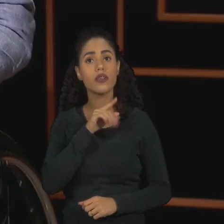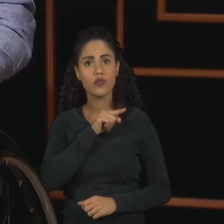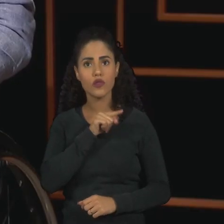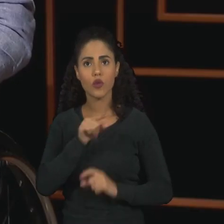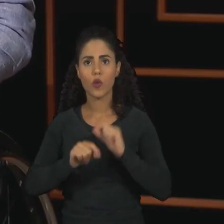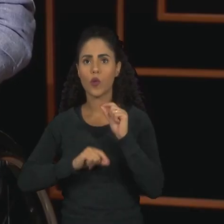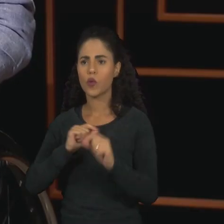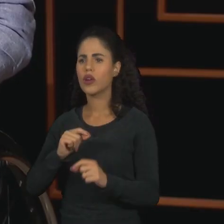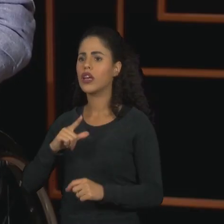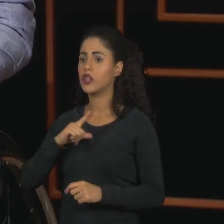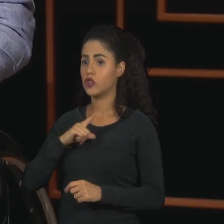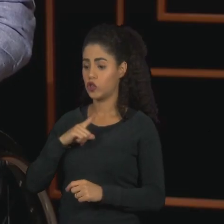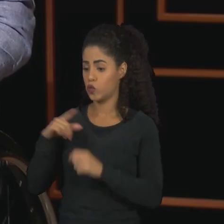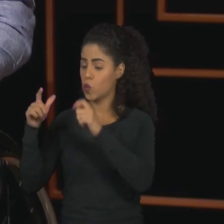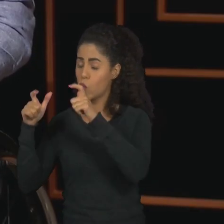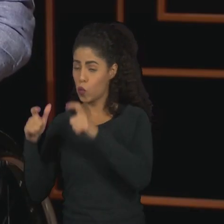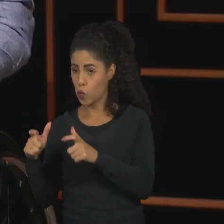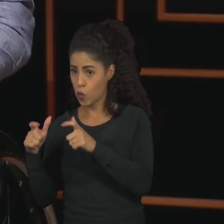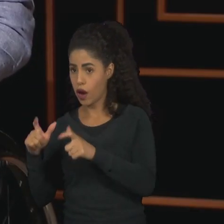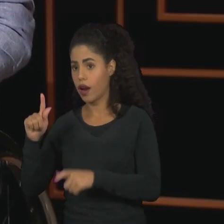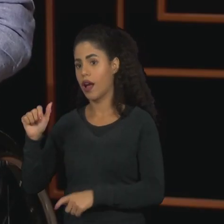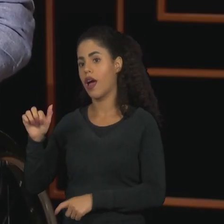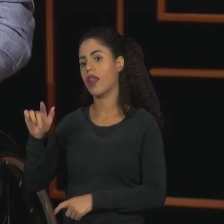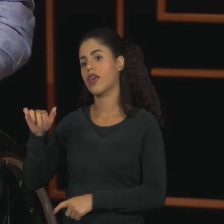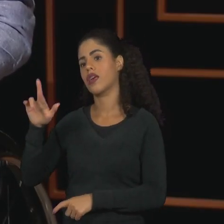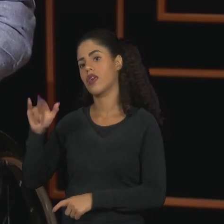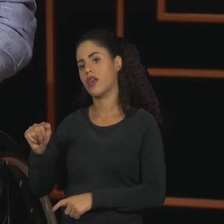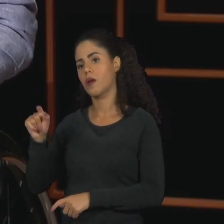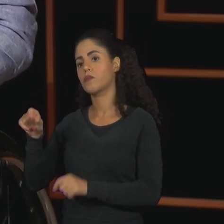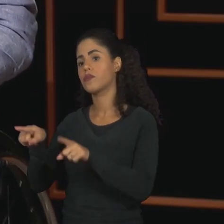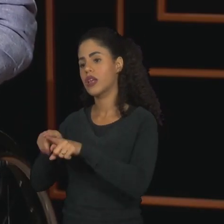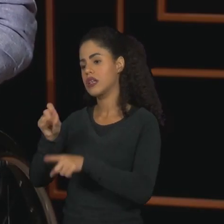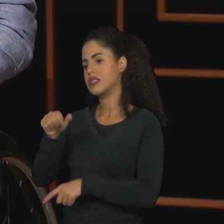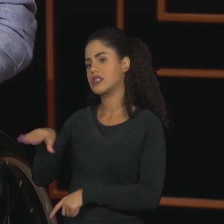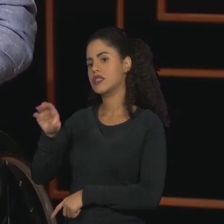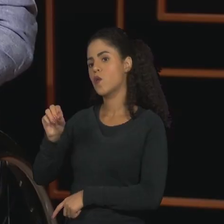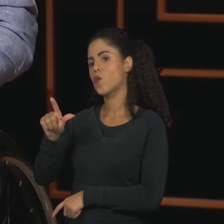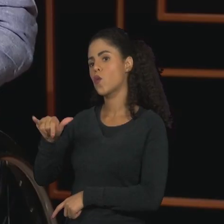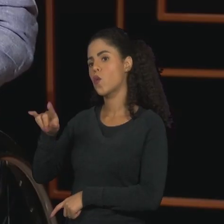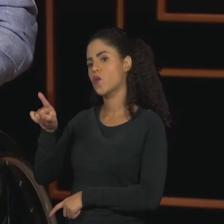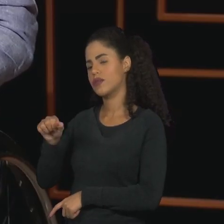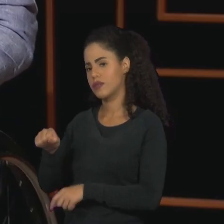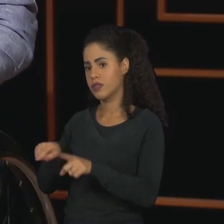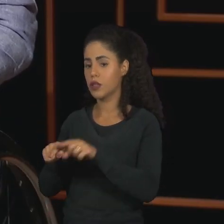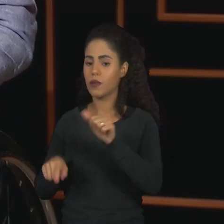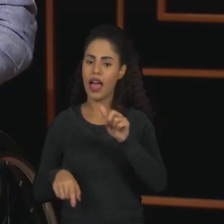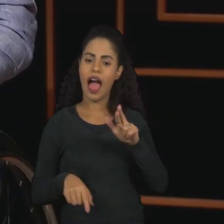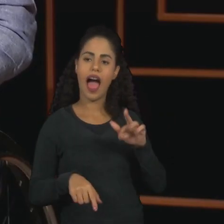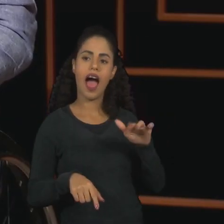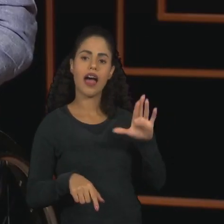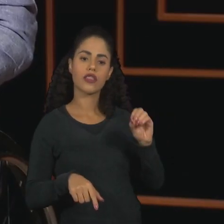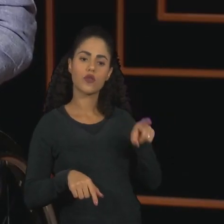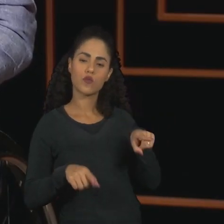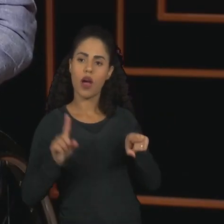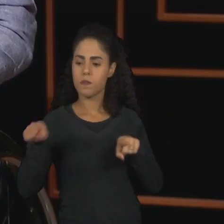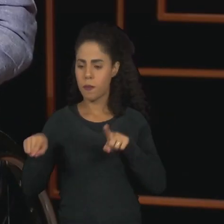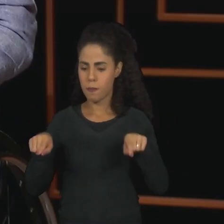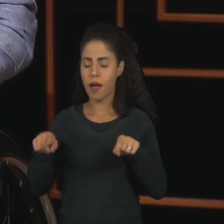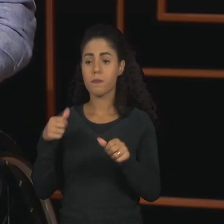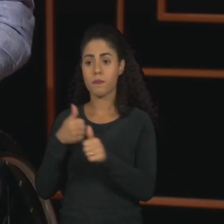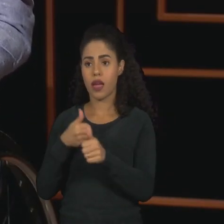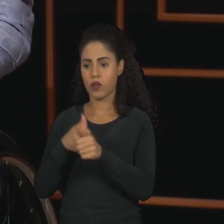tinha uma galeria chamada Galeria São Luís e tinha a Galeria Atrium, que era no Conjunto dos